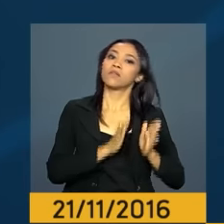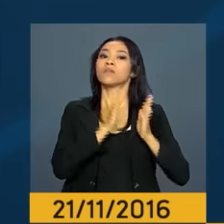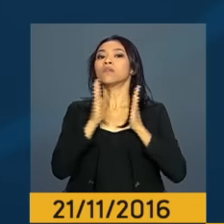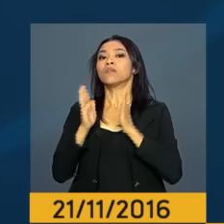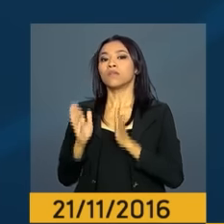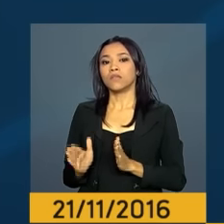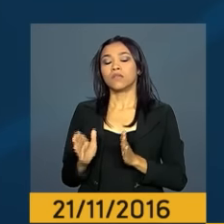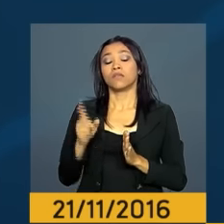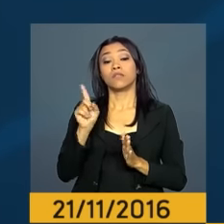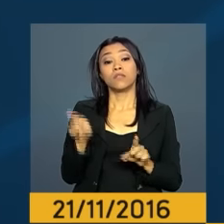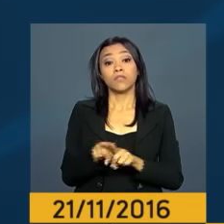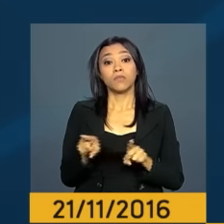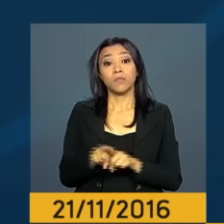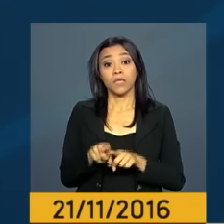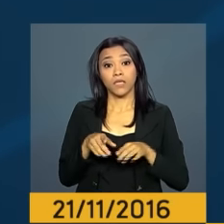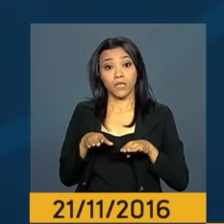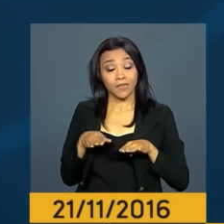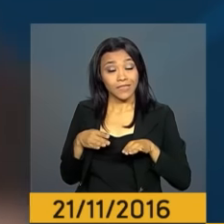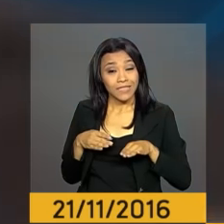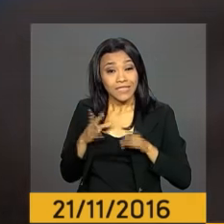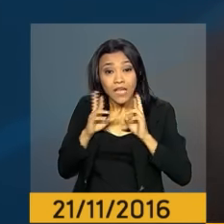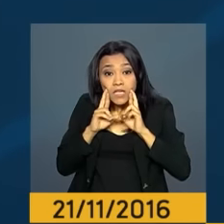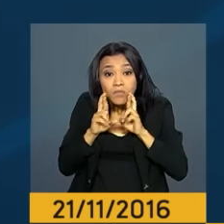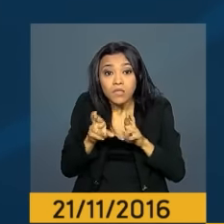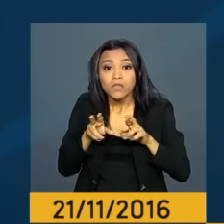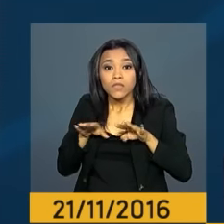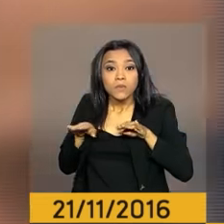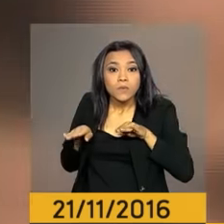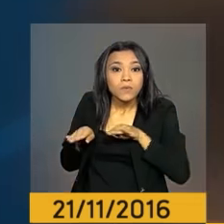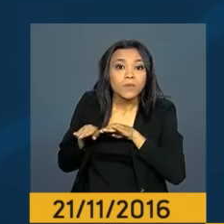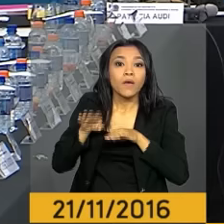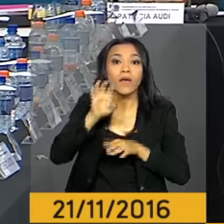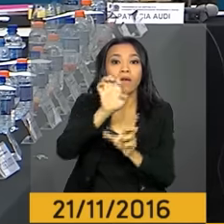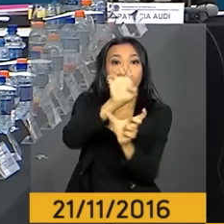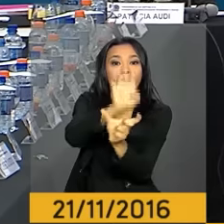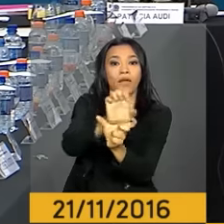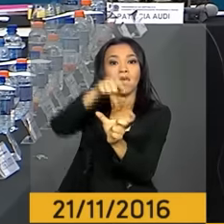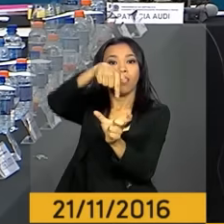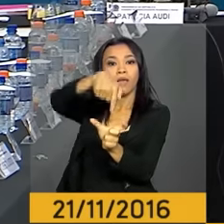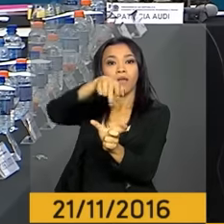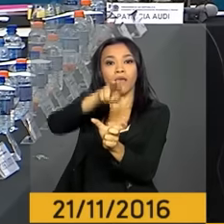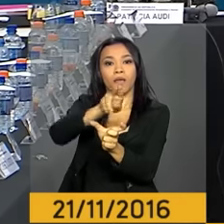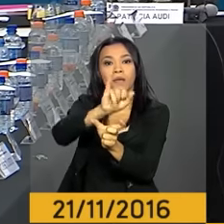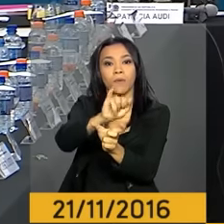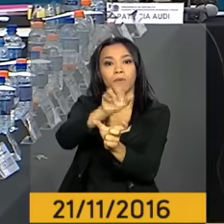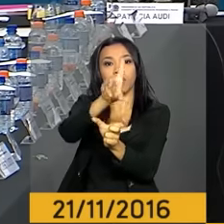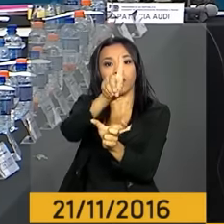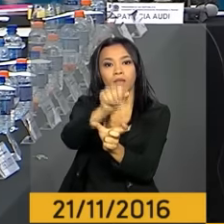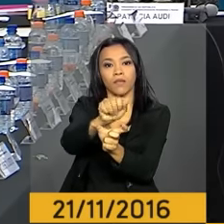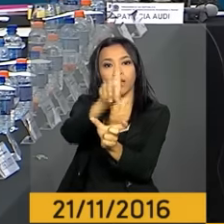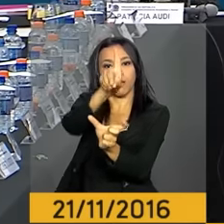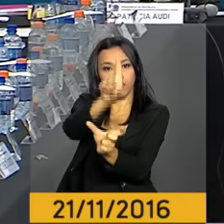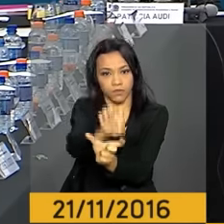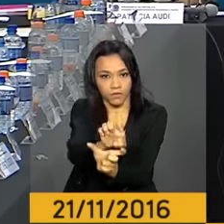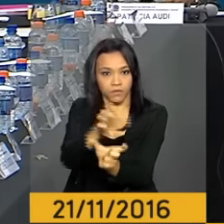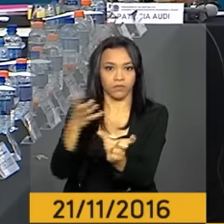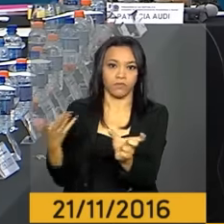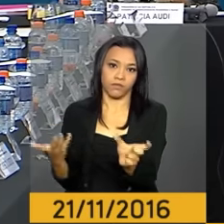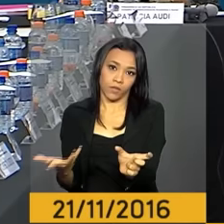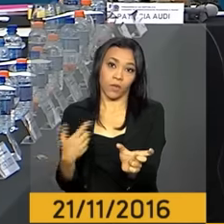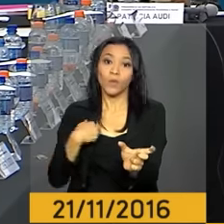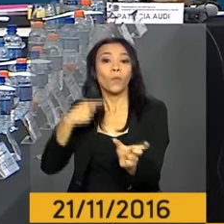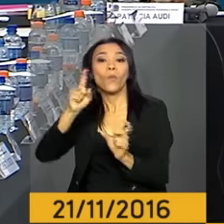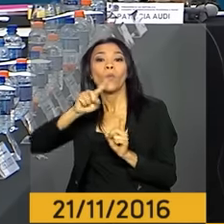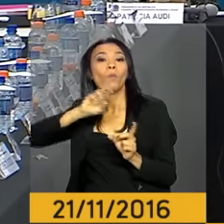princípio da equidade. E vejam, senhores e senhoras, que eu não estou dizendo nenhuma novidade. Esta não é uma tese